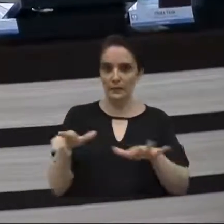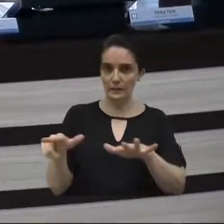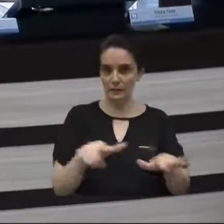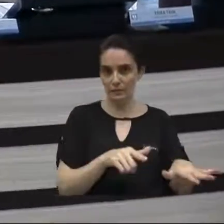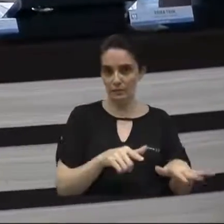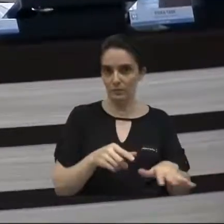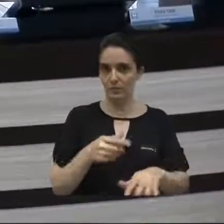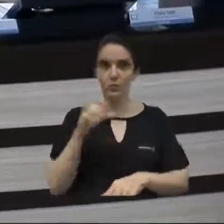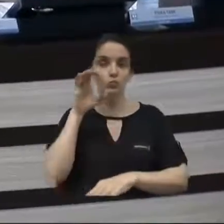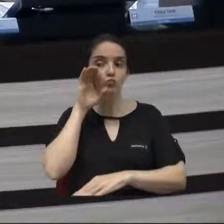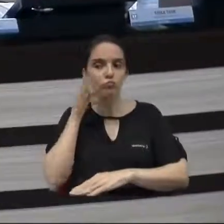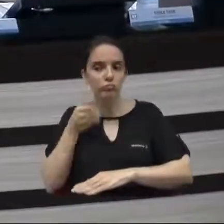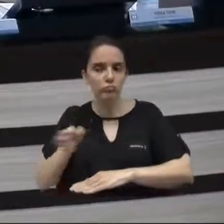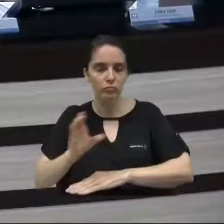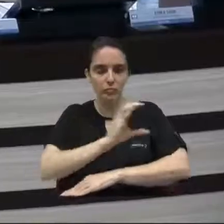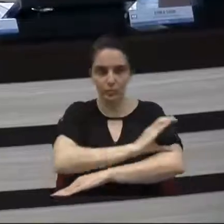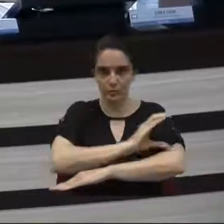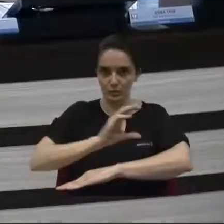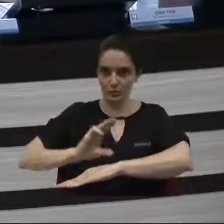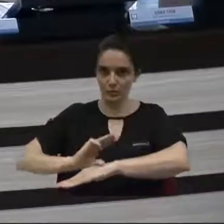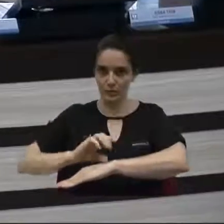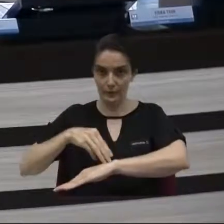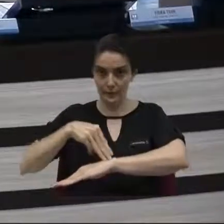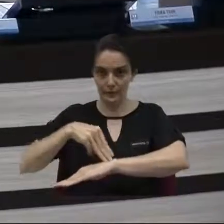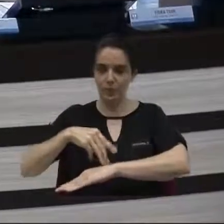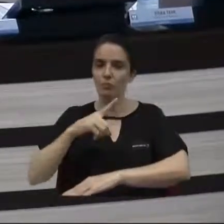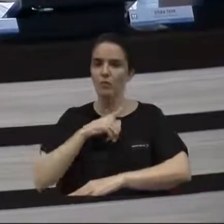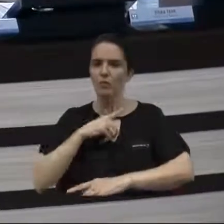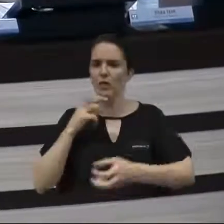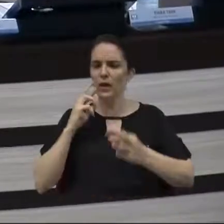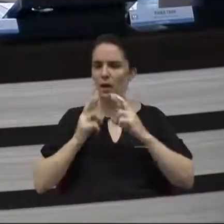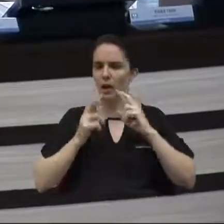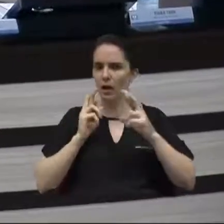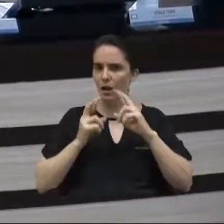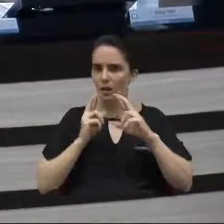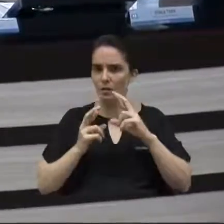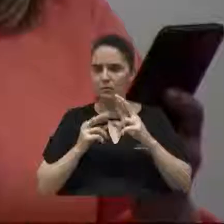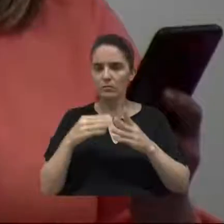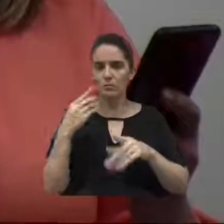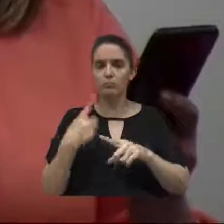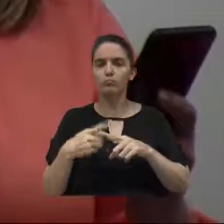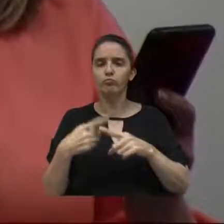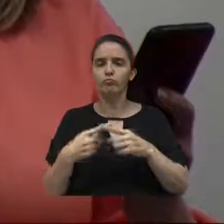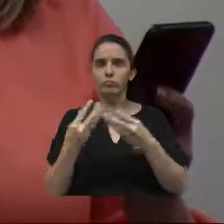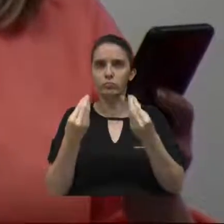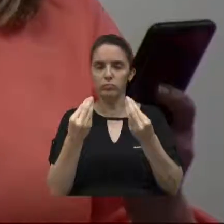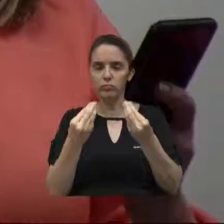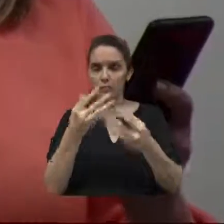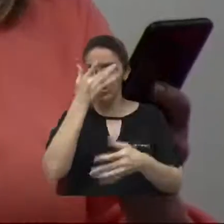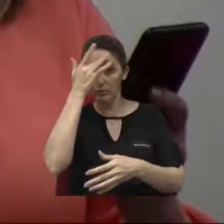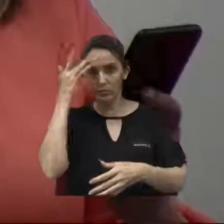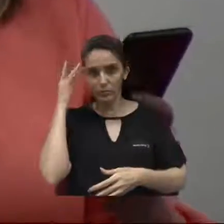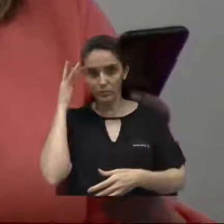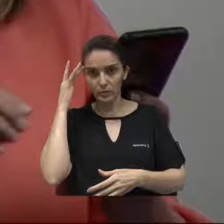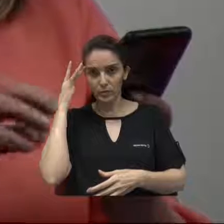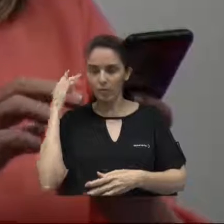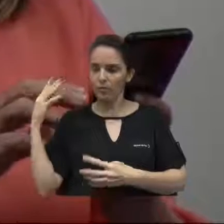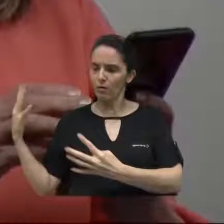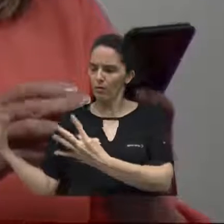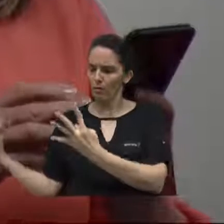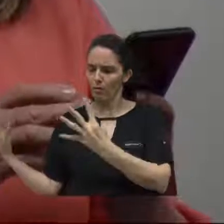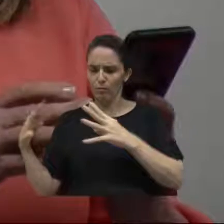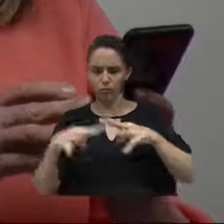Ceprosom, porque recebi uma reclamação de munícipes sobre o grande número de pessoas no local a serem